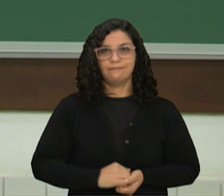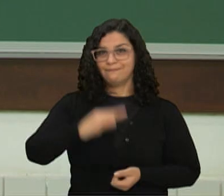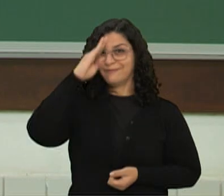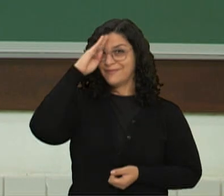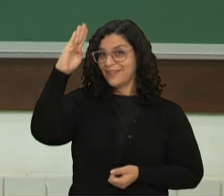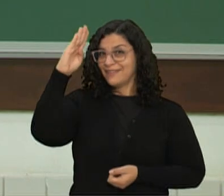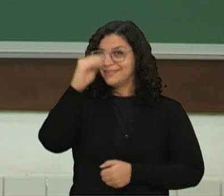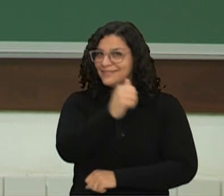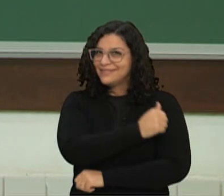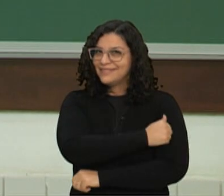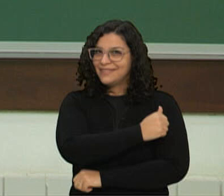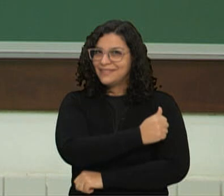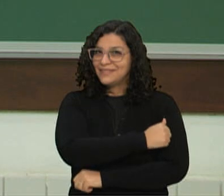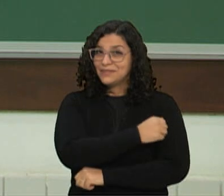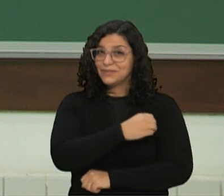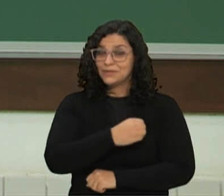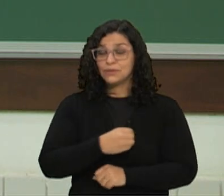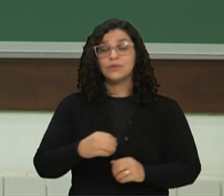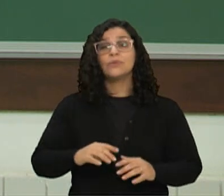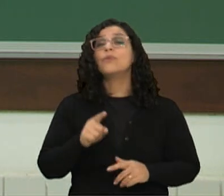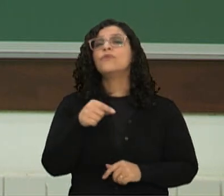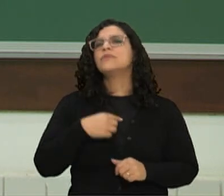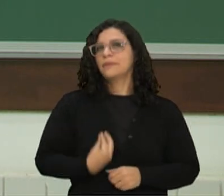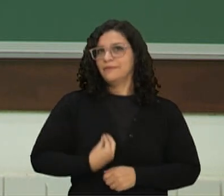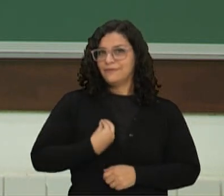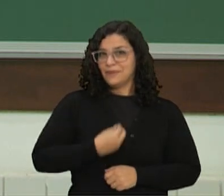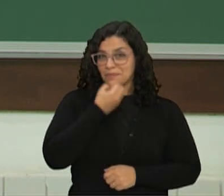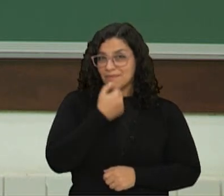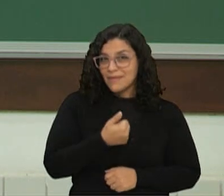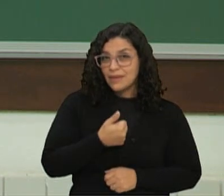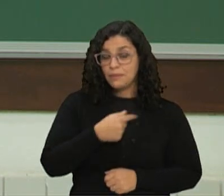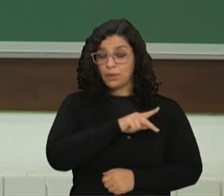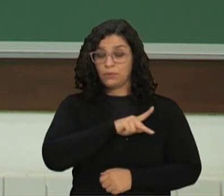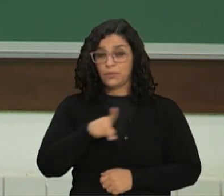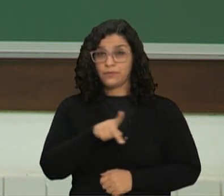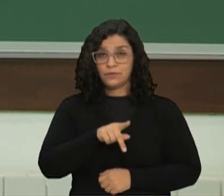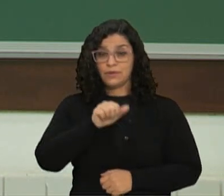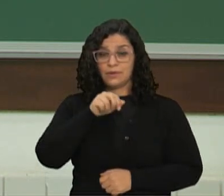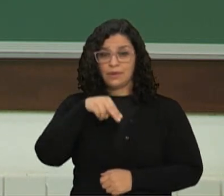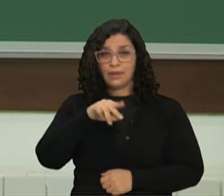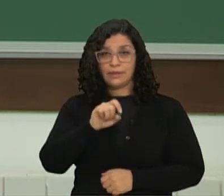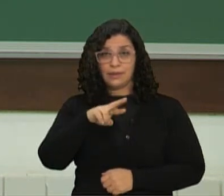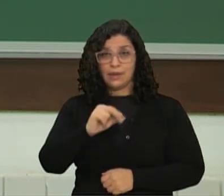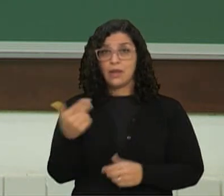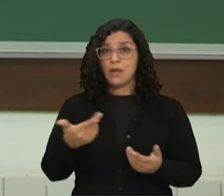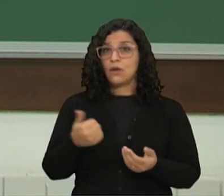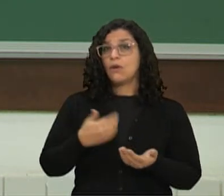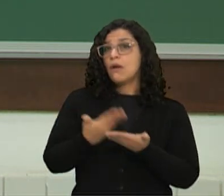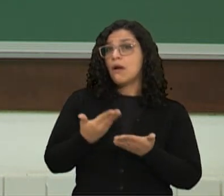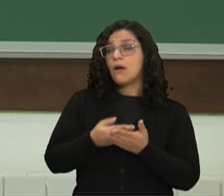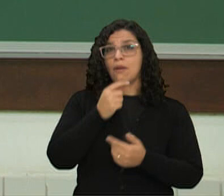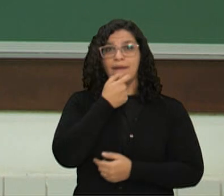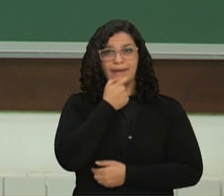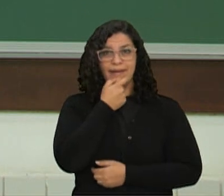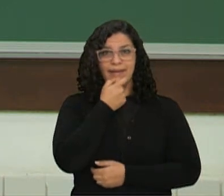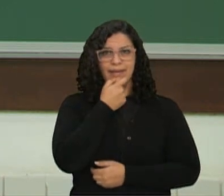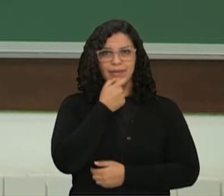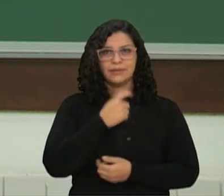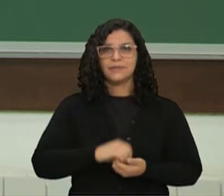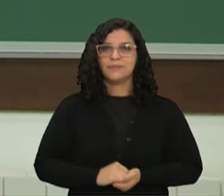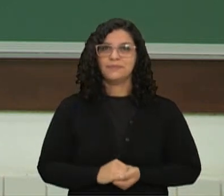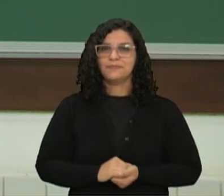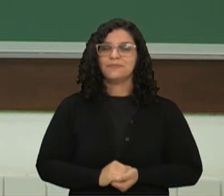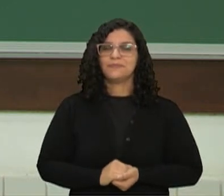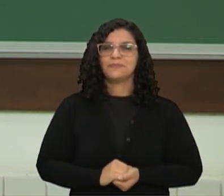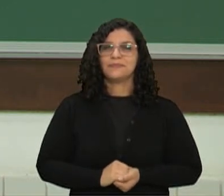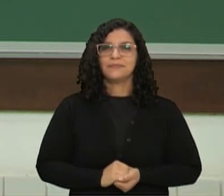Hello, students. How are you? I'm teacher Andrea, and I'm here for one more English class. You are welcome